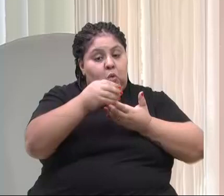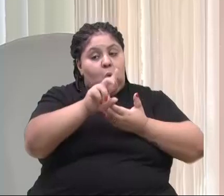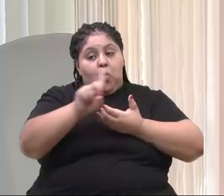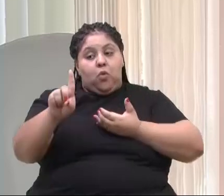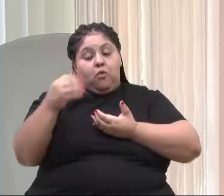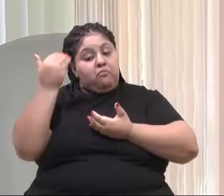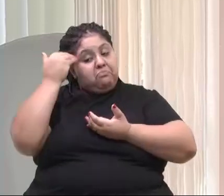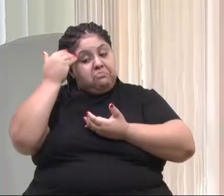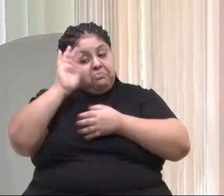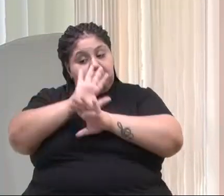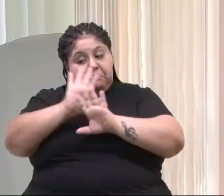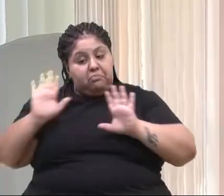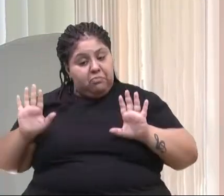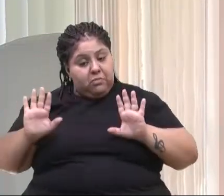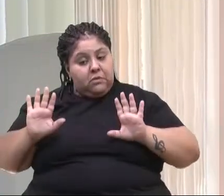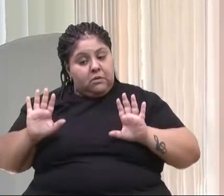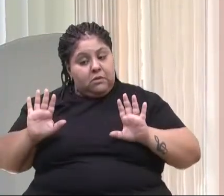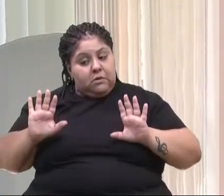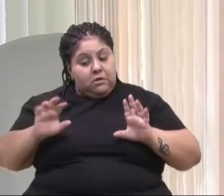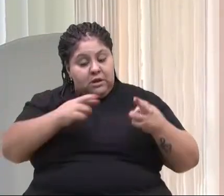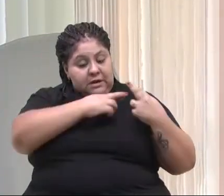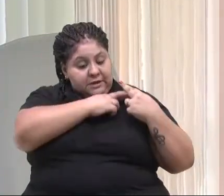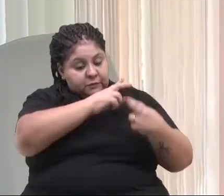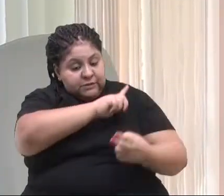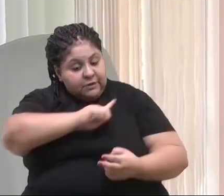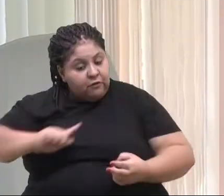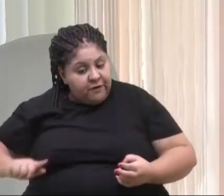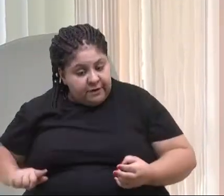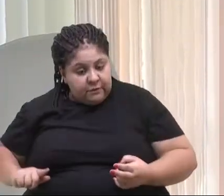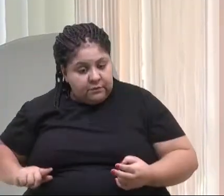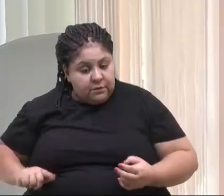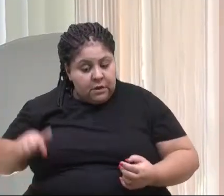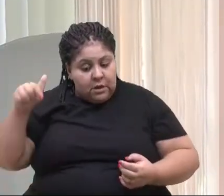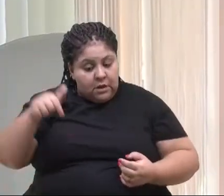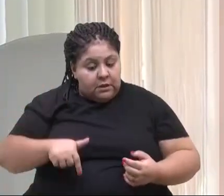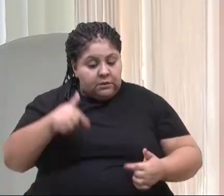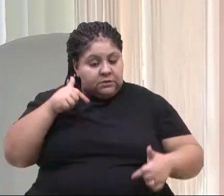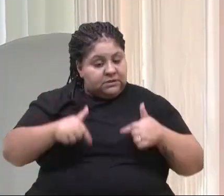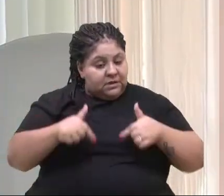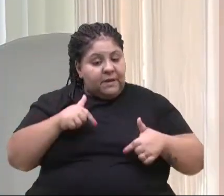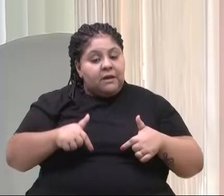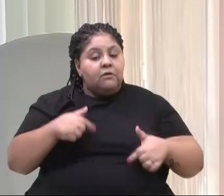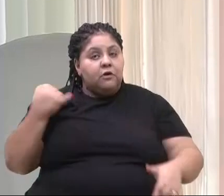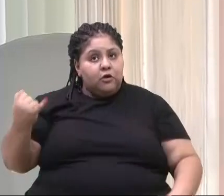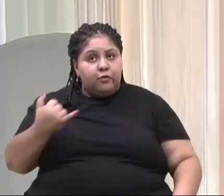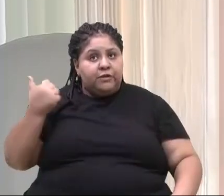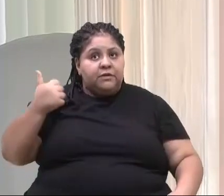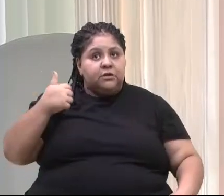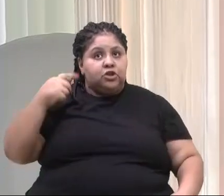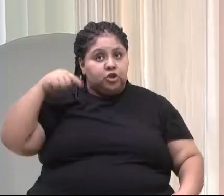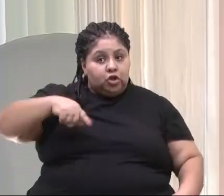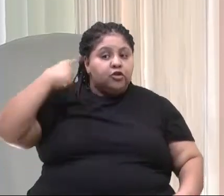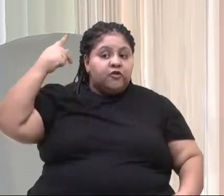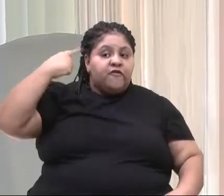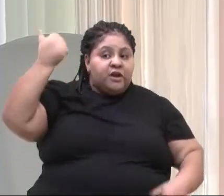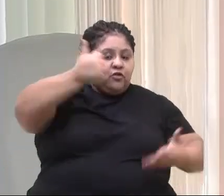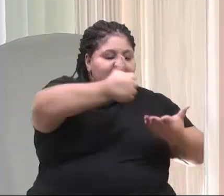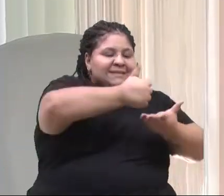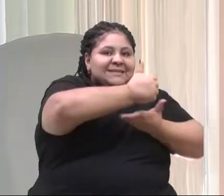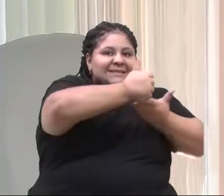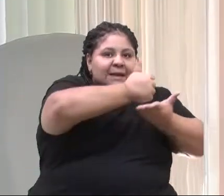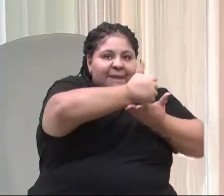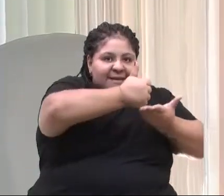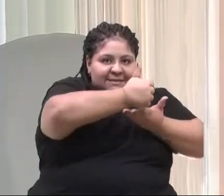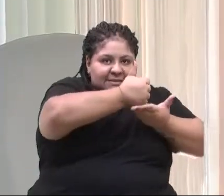já é uma questão do governo. A questão é que este trabalho eu faço e não para os vereadores da base. Nós conversamos com todos os vereadores